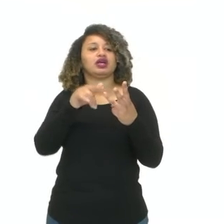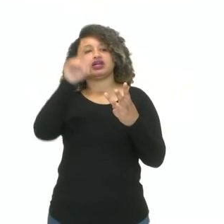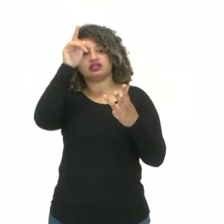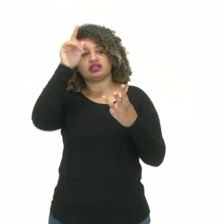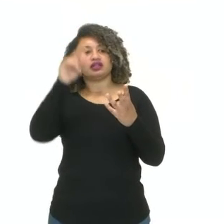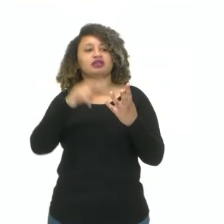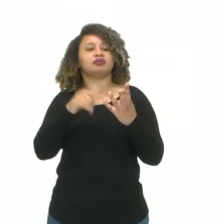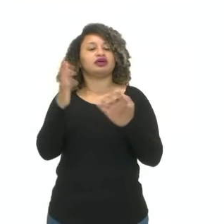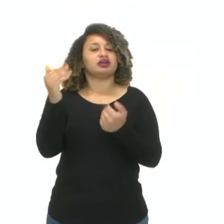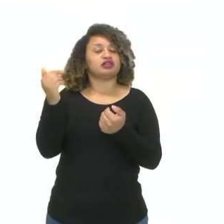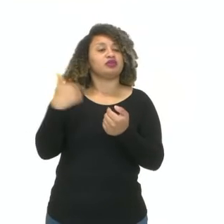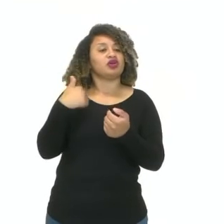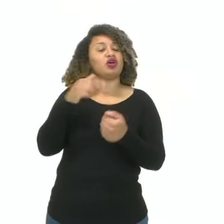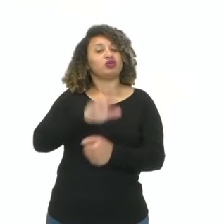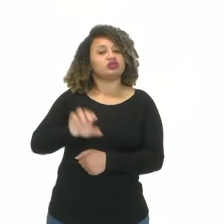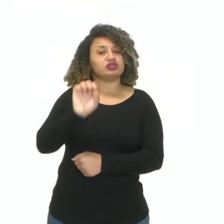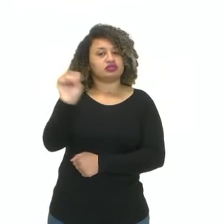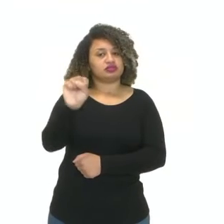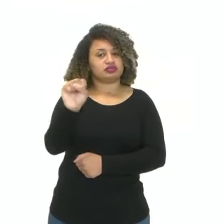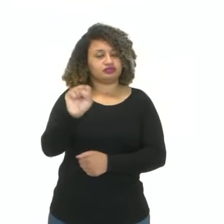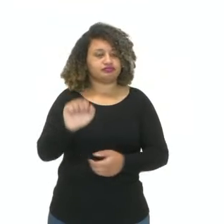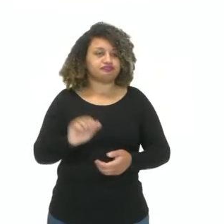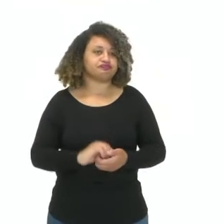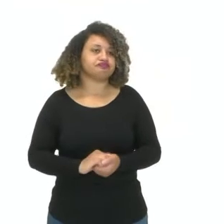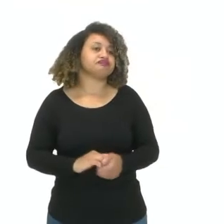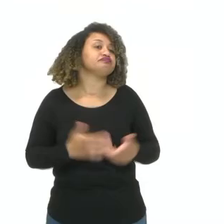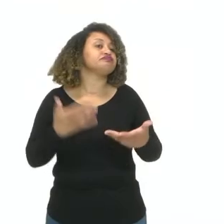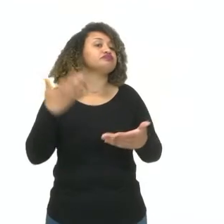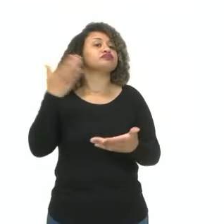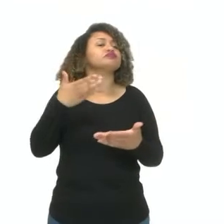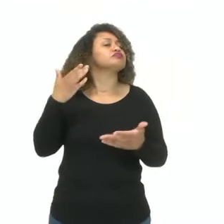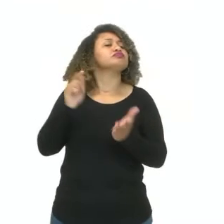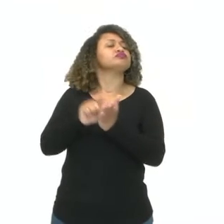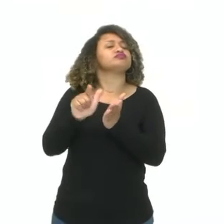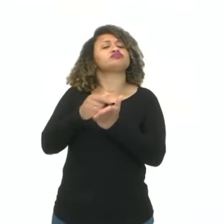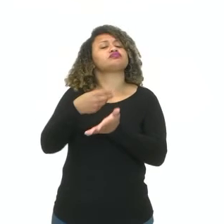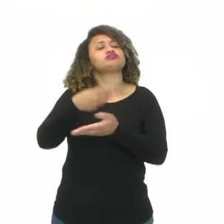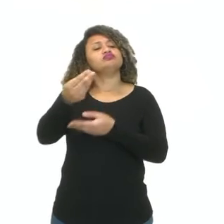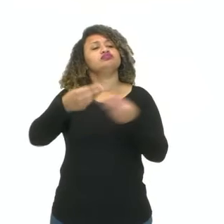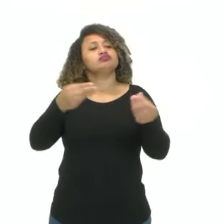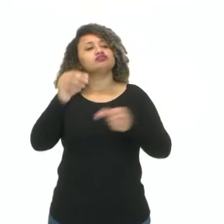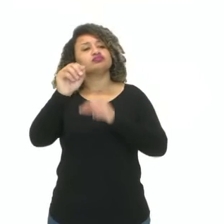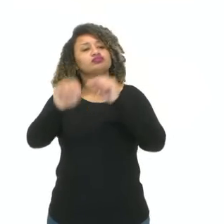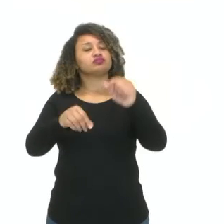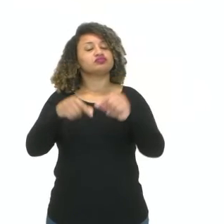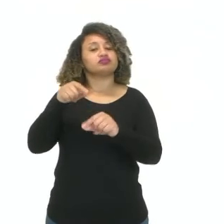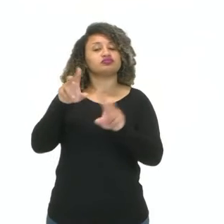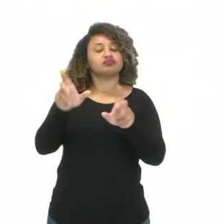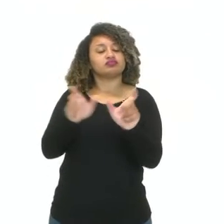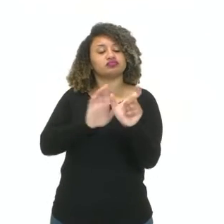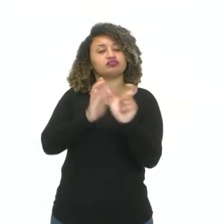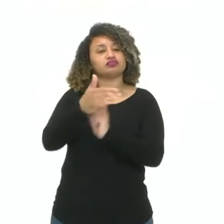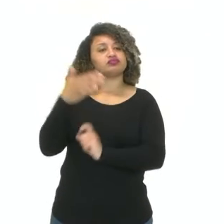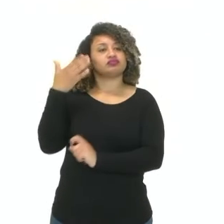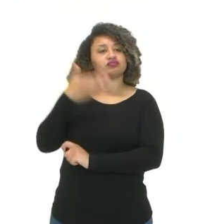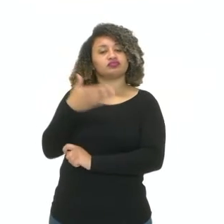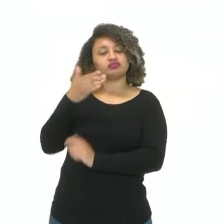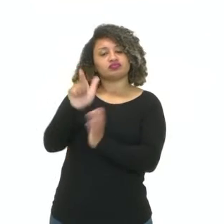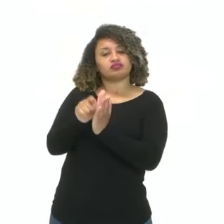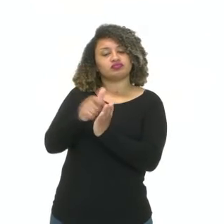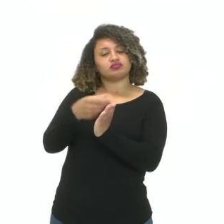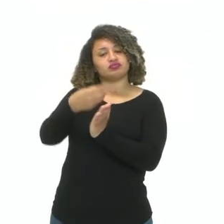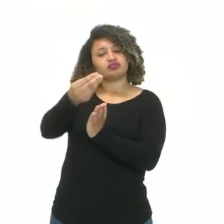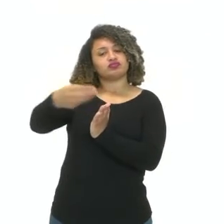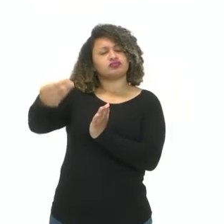Brasil em espanhol, tá? E o discurso panfletário, né? O termo discurso panfletário refere-se